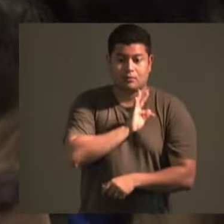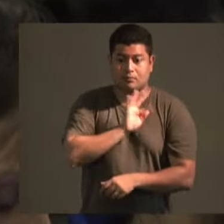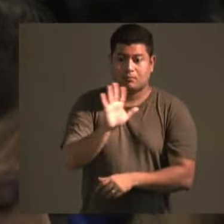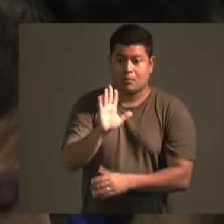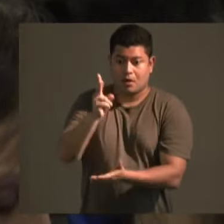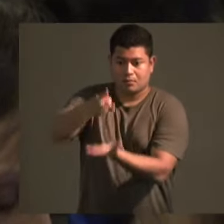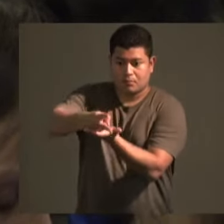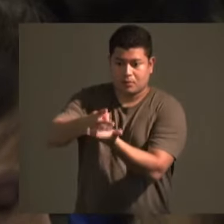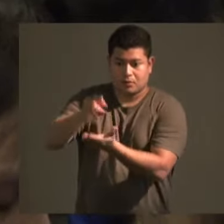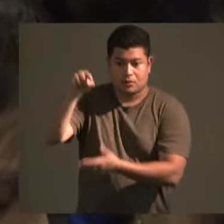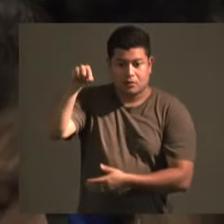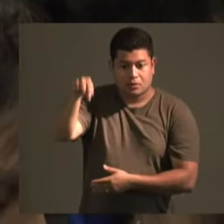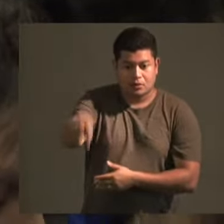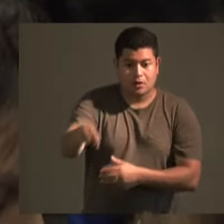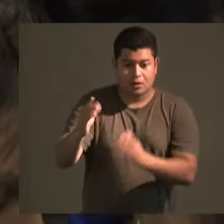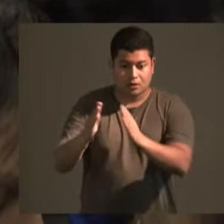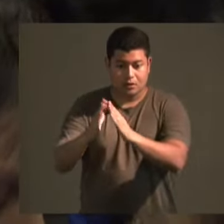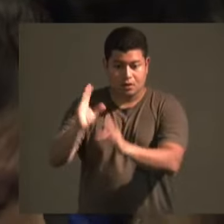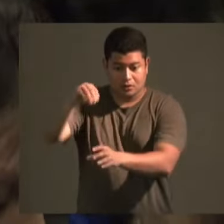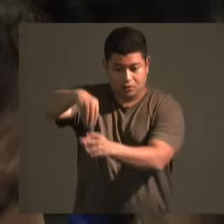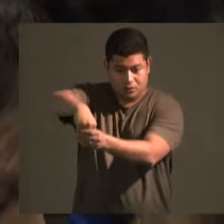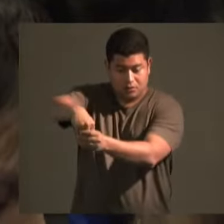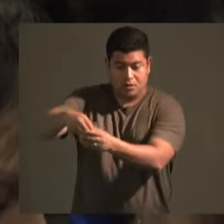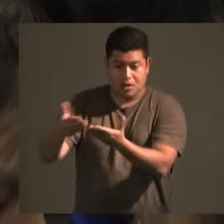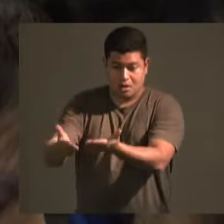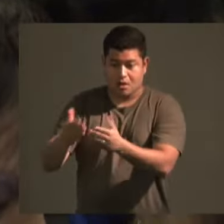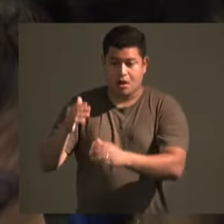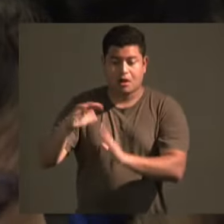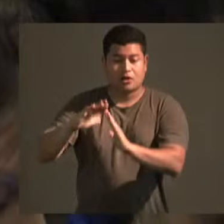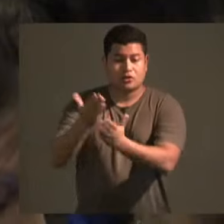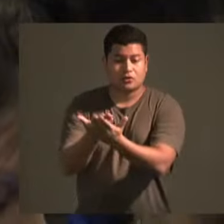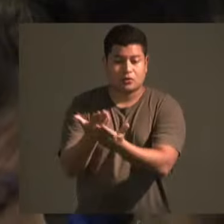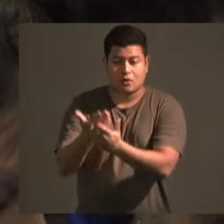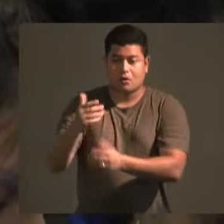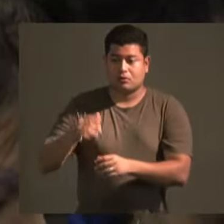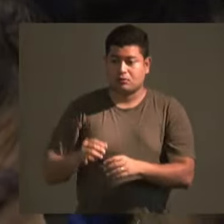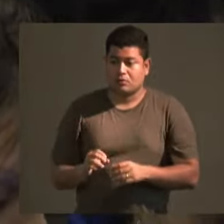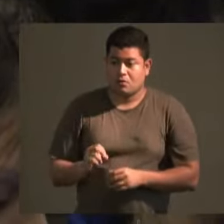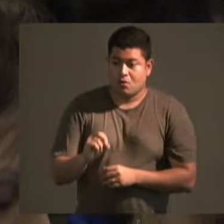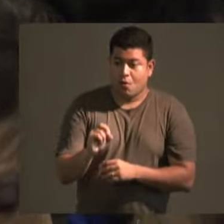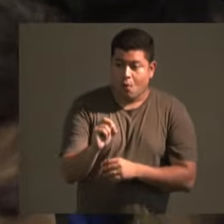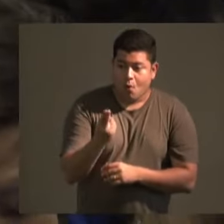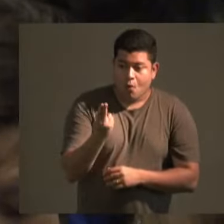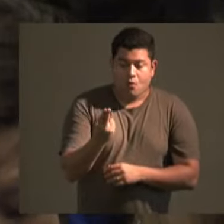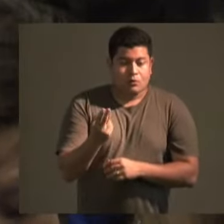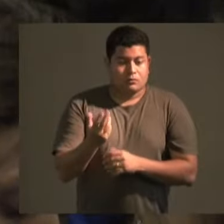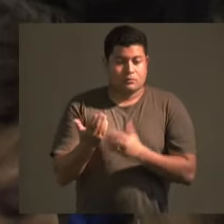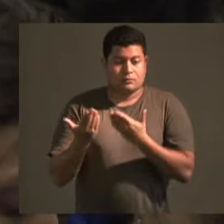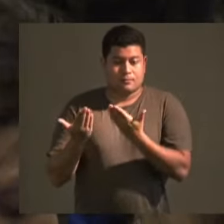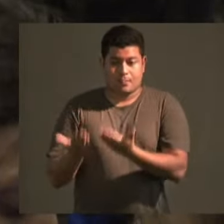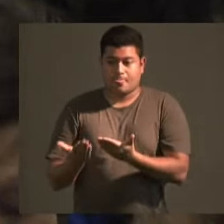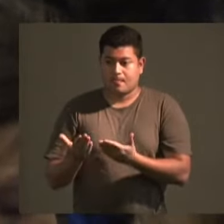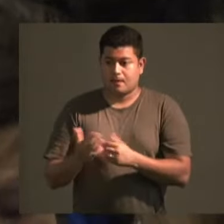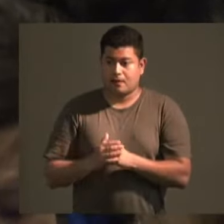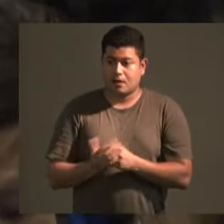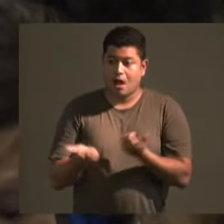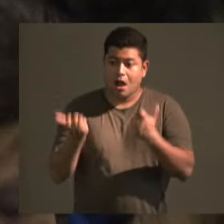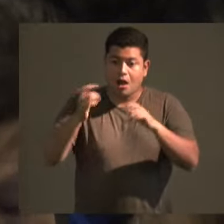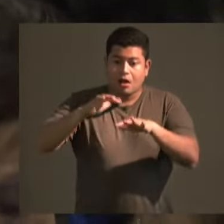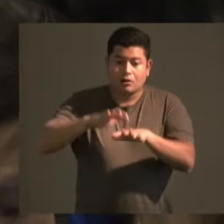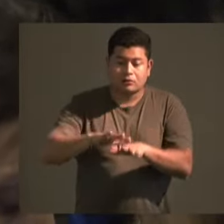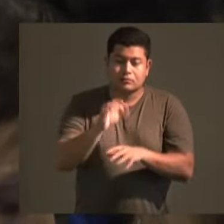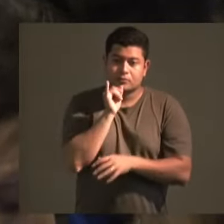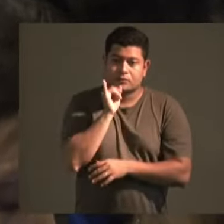dentro. O seu ir e vir, que é muitas vezes negado. A sua condição alimentícia aqui, a inclusão